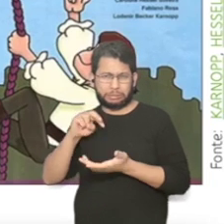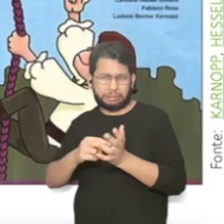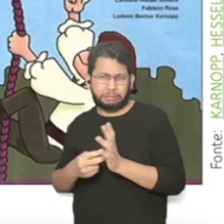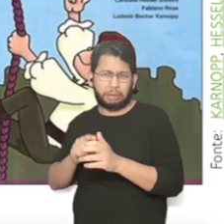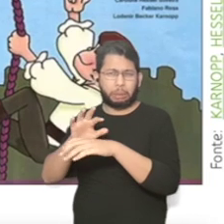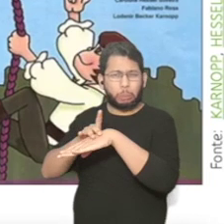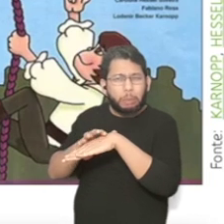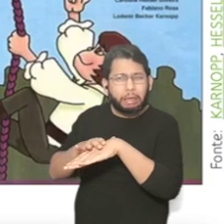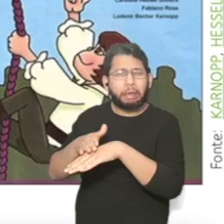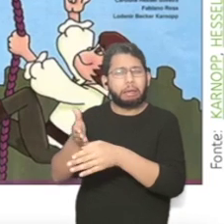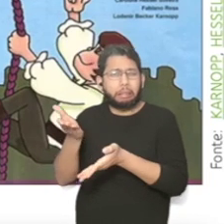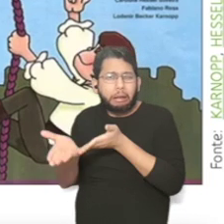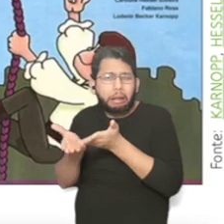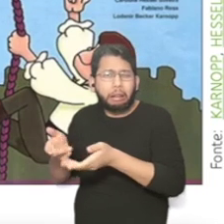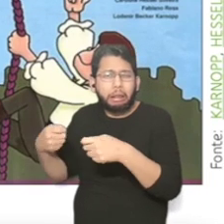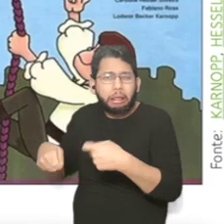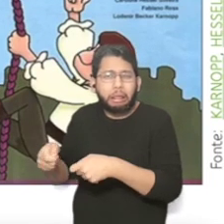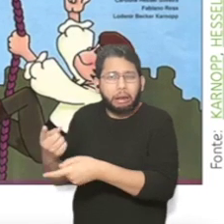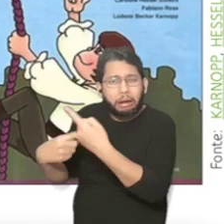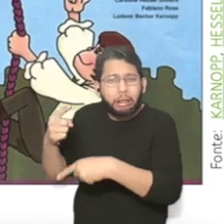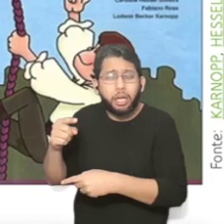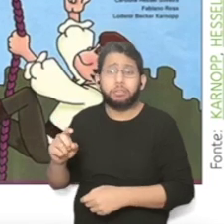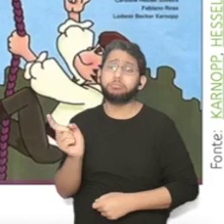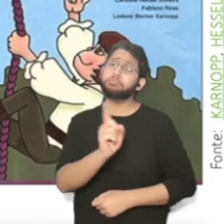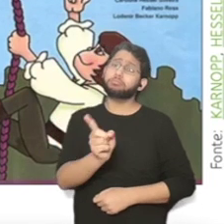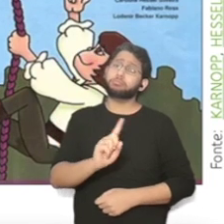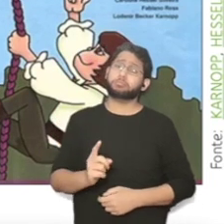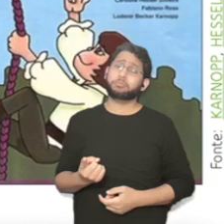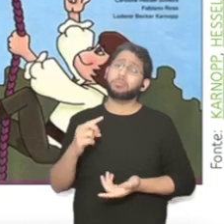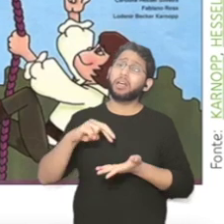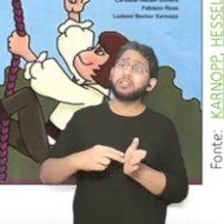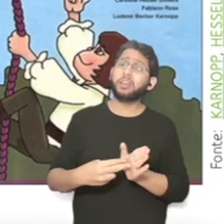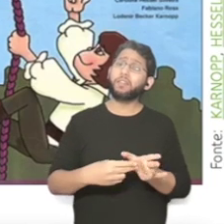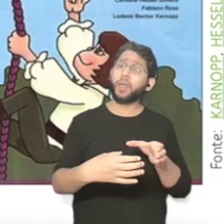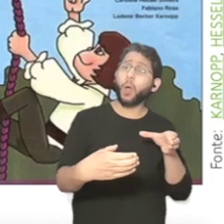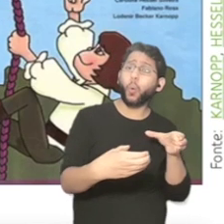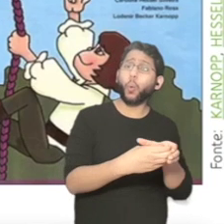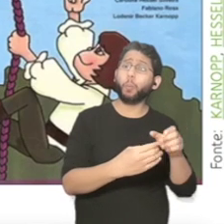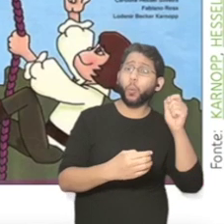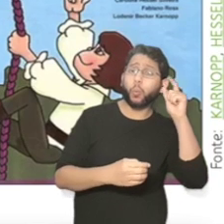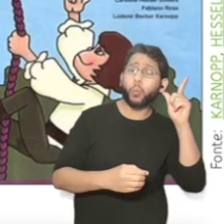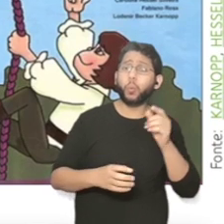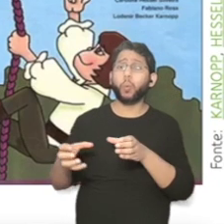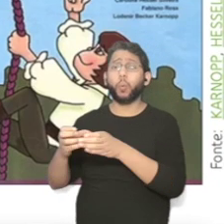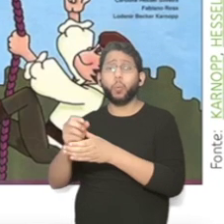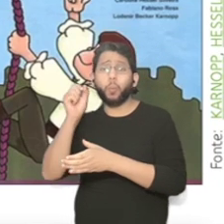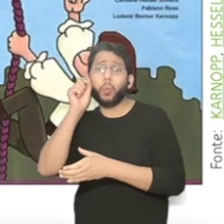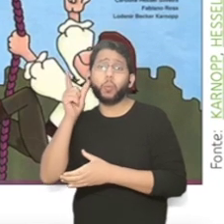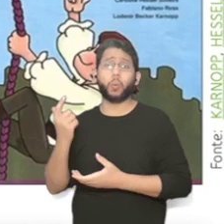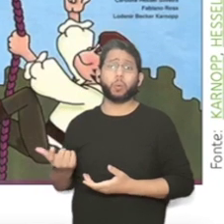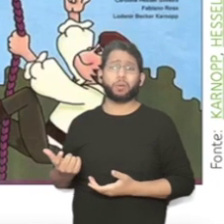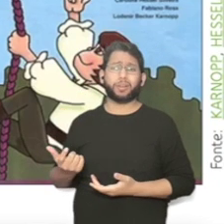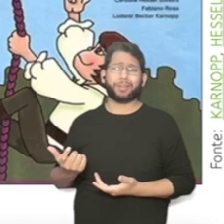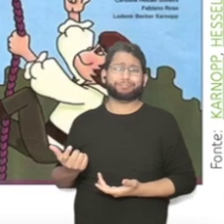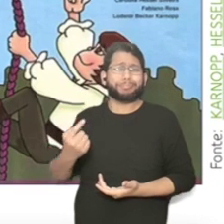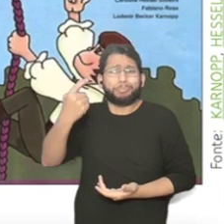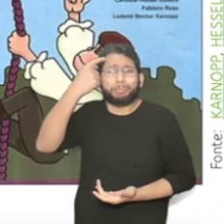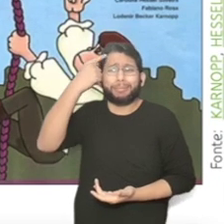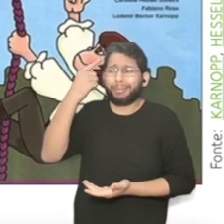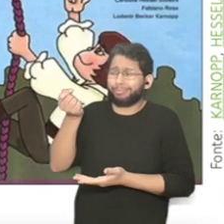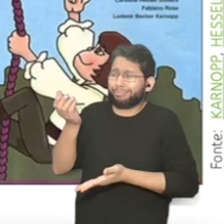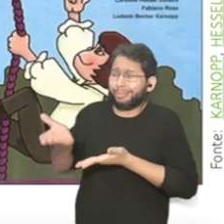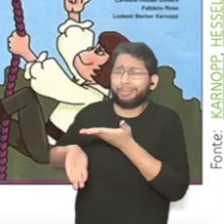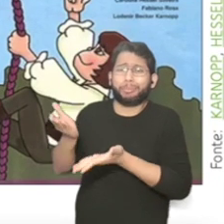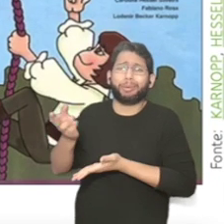como uma doença, como uma patologia, como um procedimento clínico que precisa ser, de alguma forma, identificado, diagnosticado,